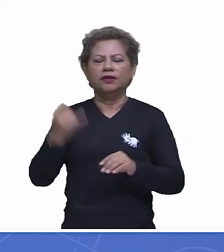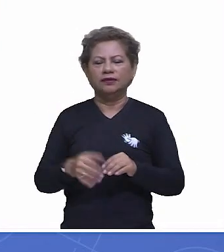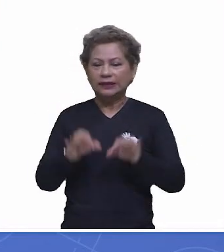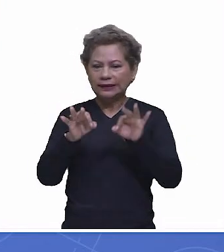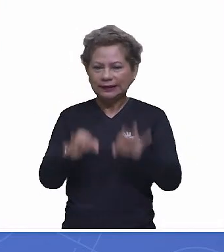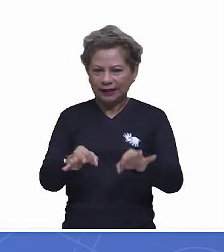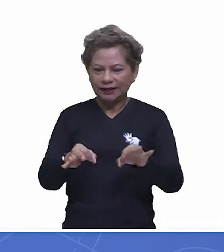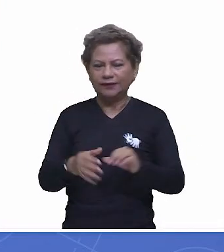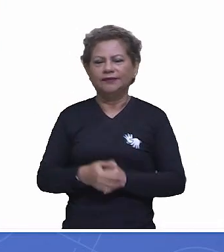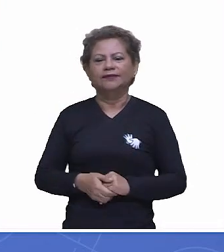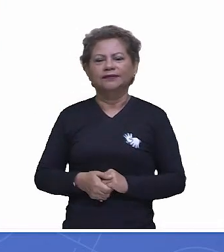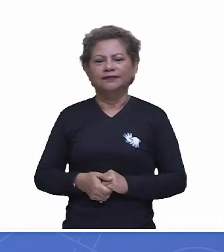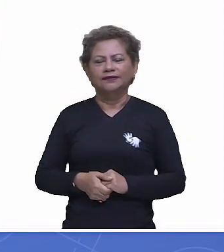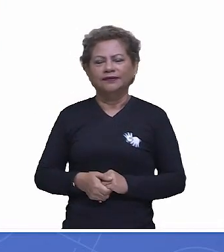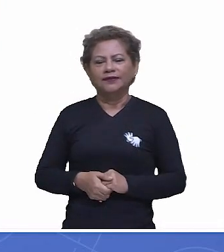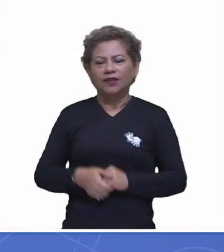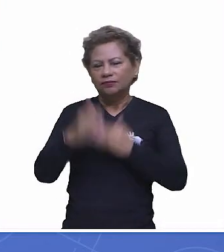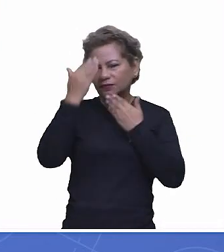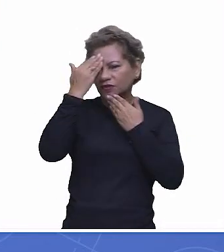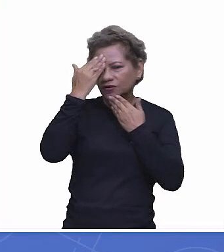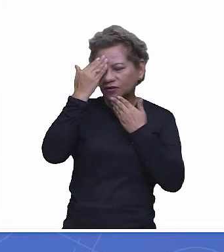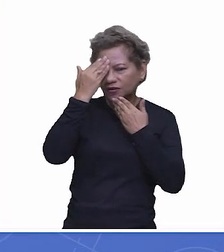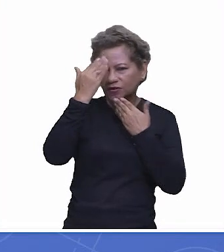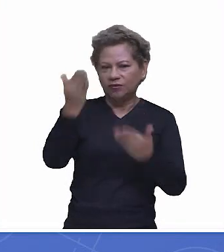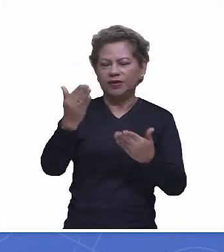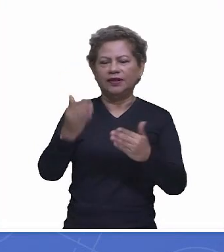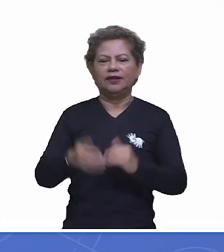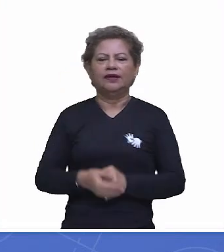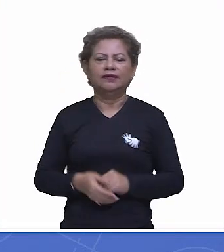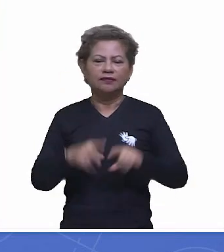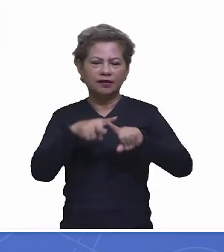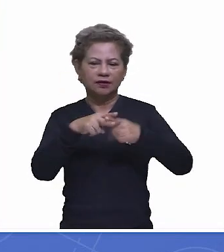hoje era só. Na sequência aí nós continuamos com a correção